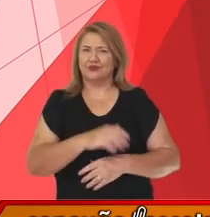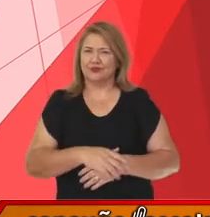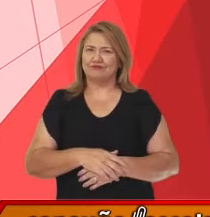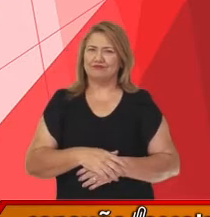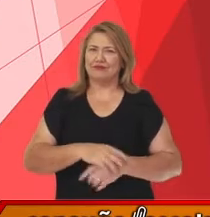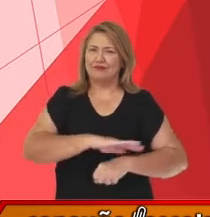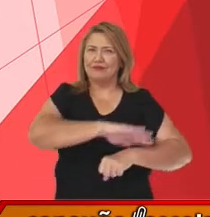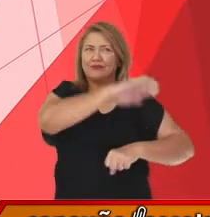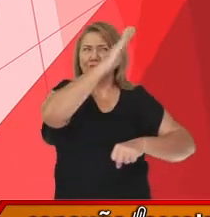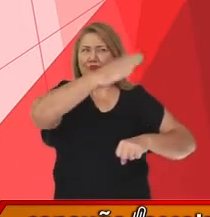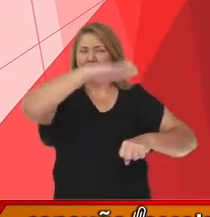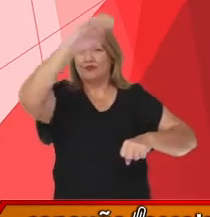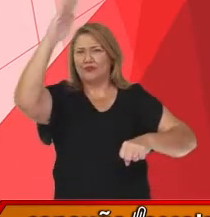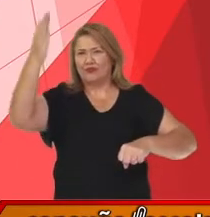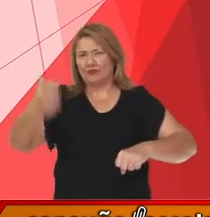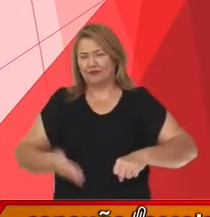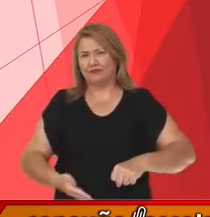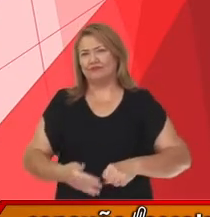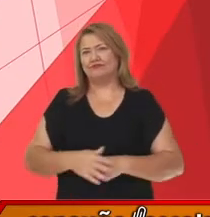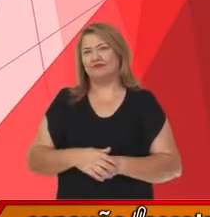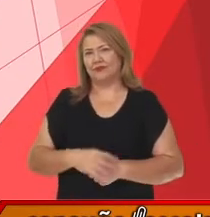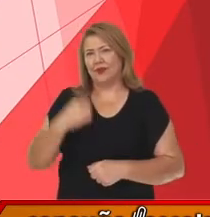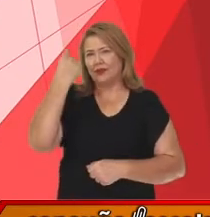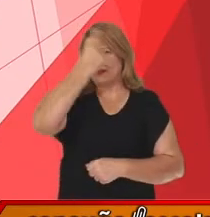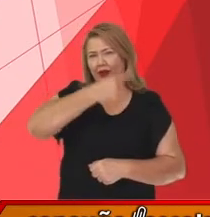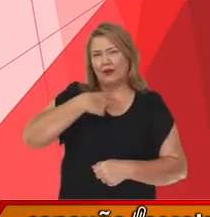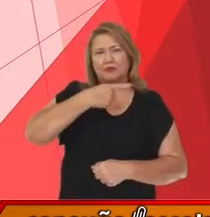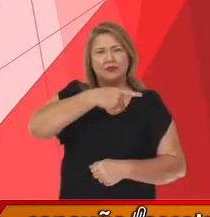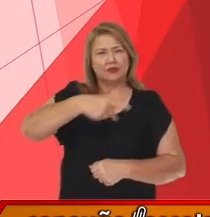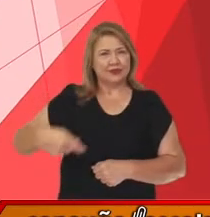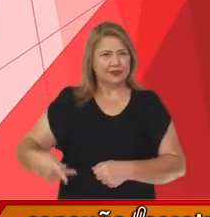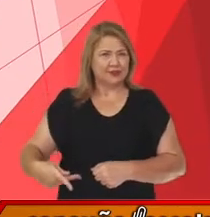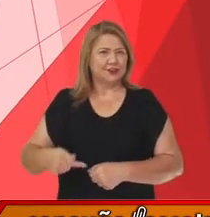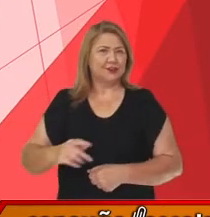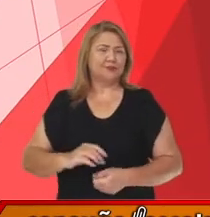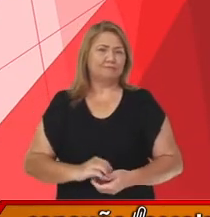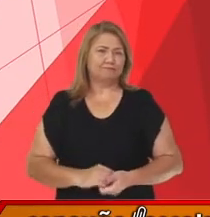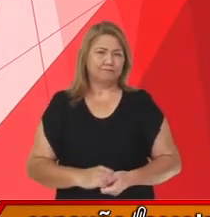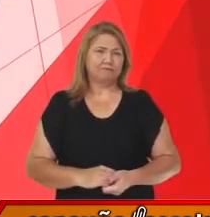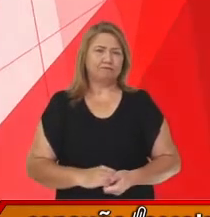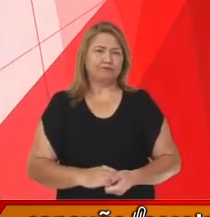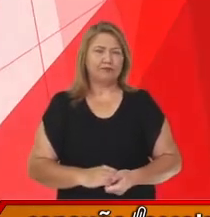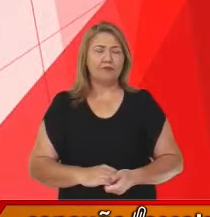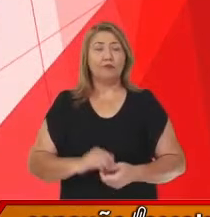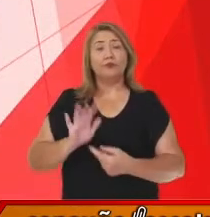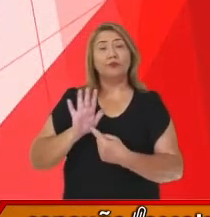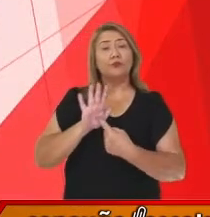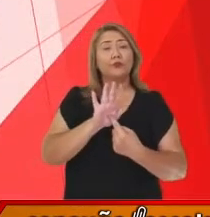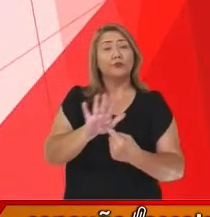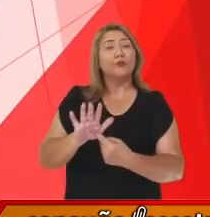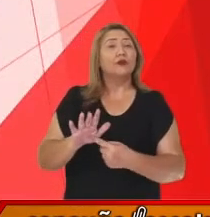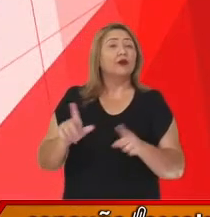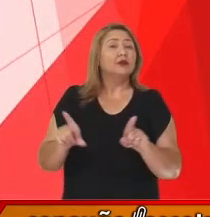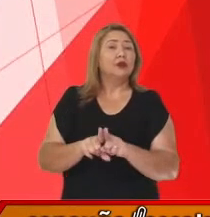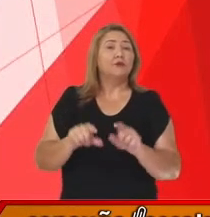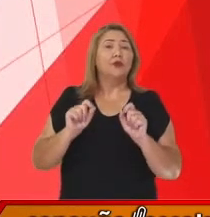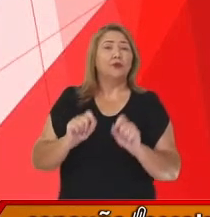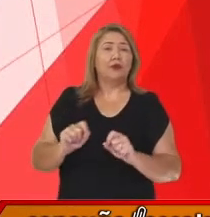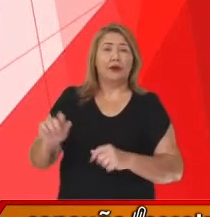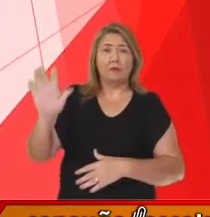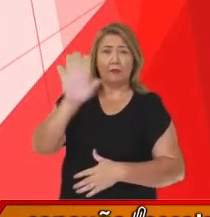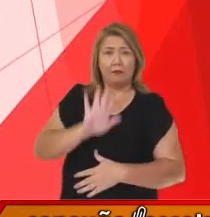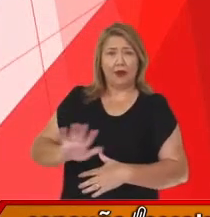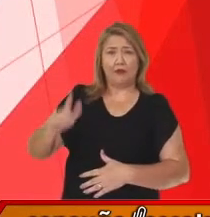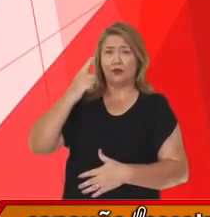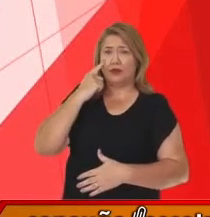exibido, então, através dessas formas no Monte Rushmore. Destaco aqui para vocês também esses 2